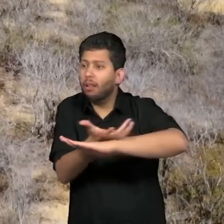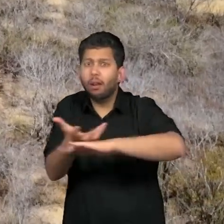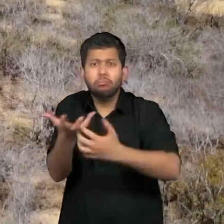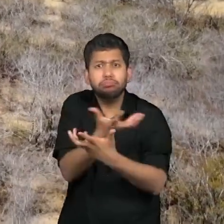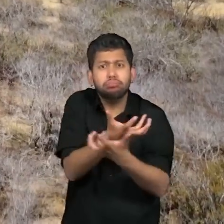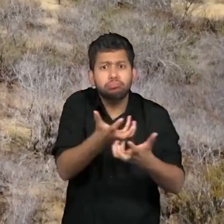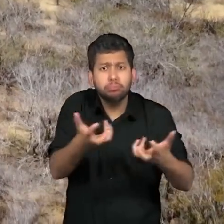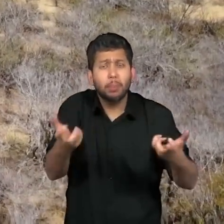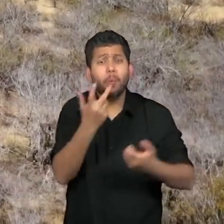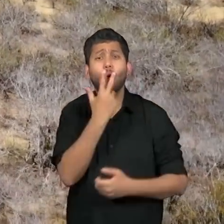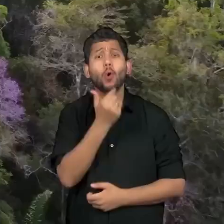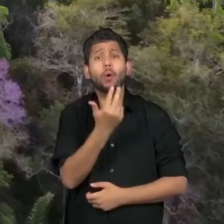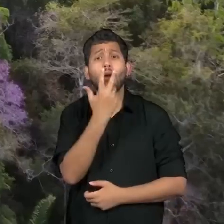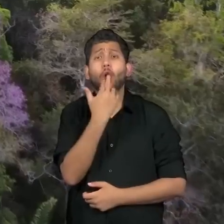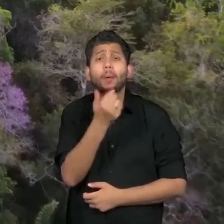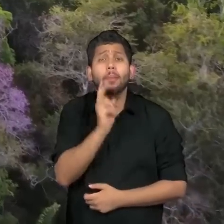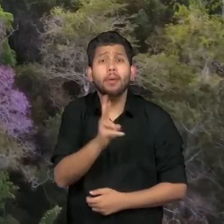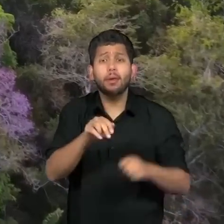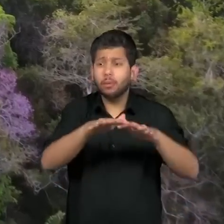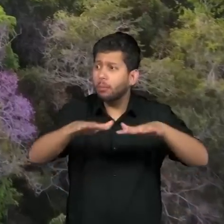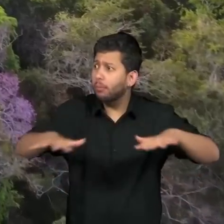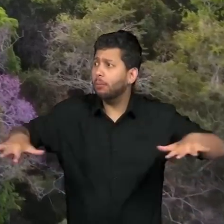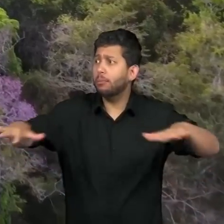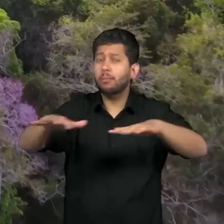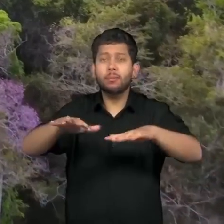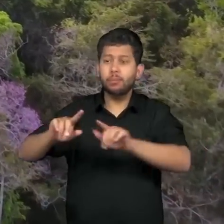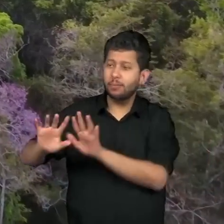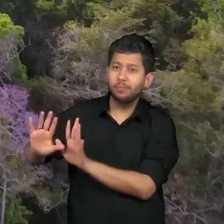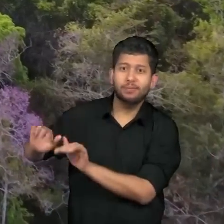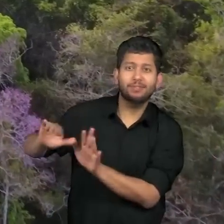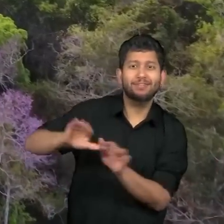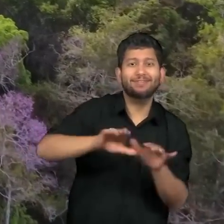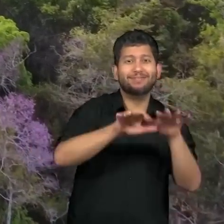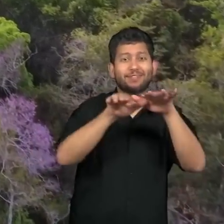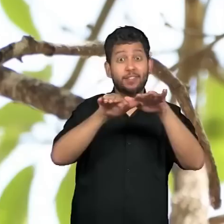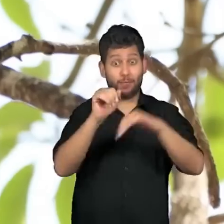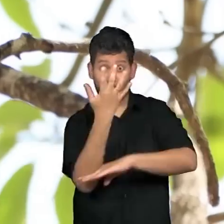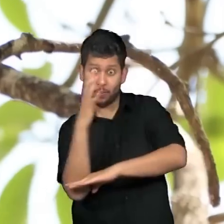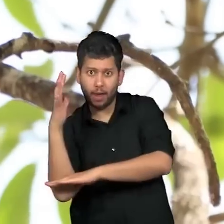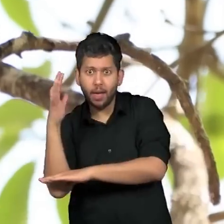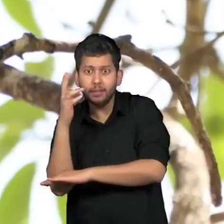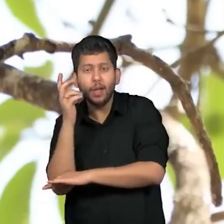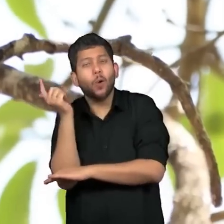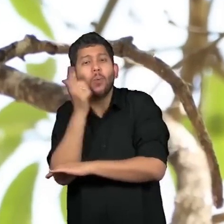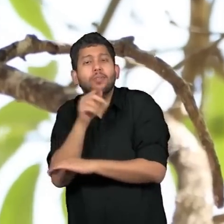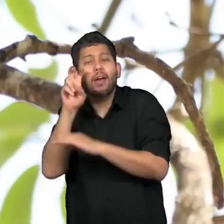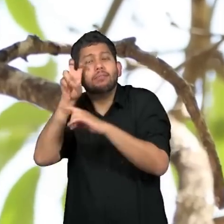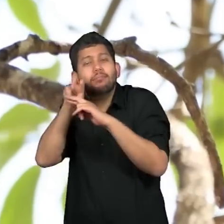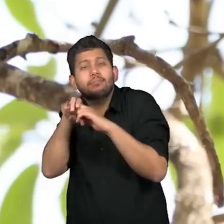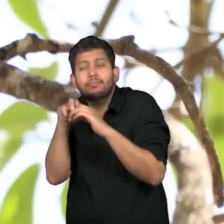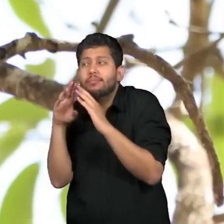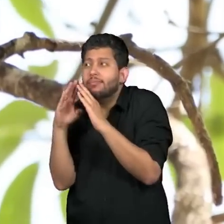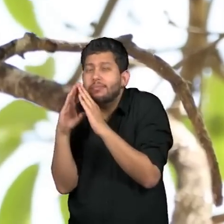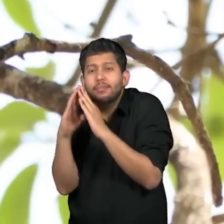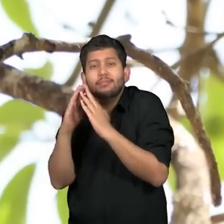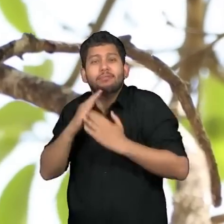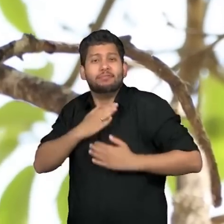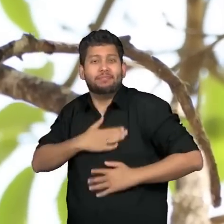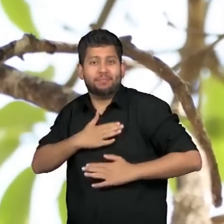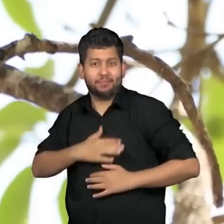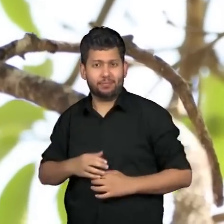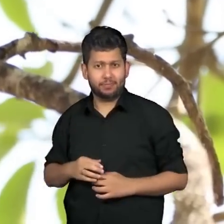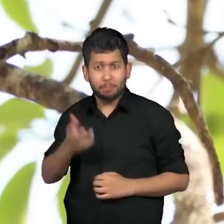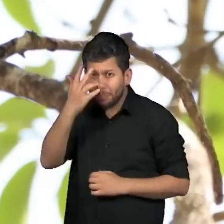semiárido monocromático e buscam abrigo nas florestas. Para registrar estas aves,